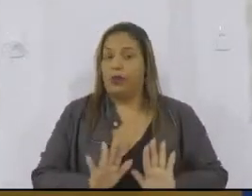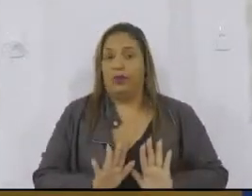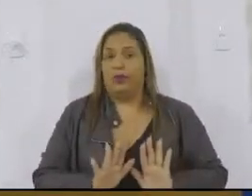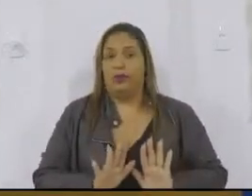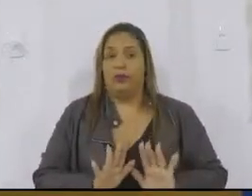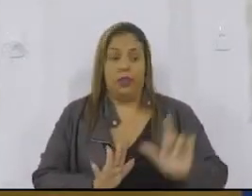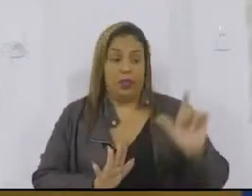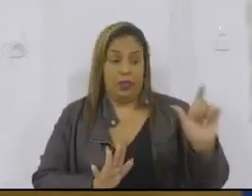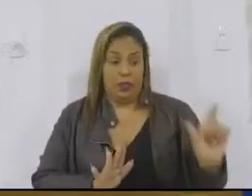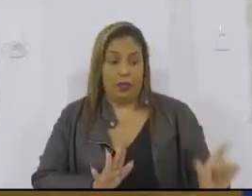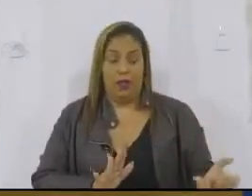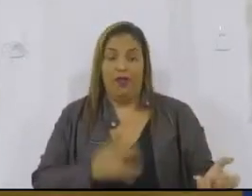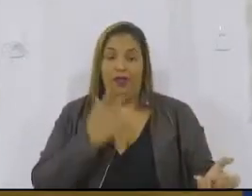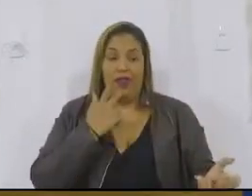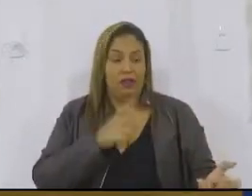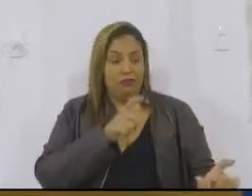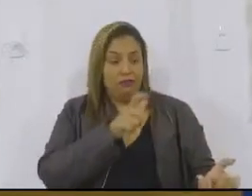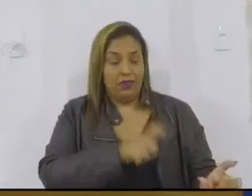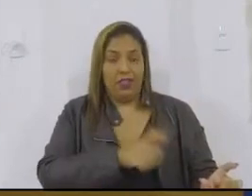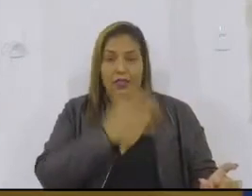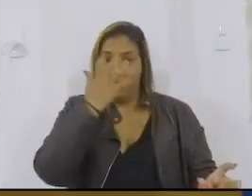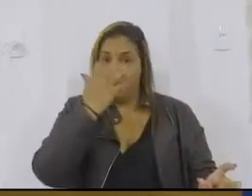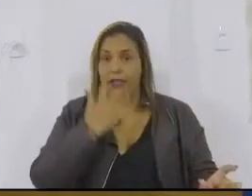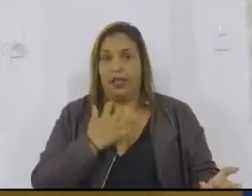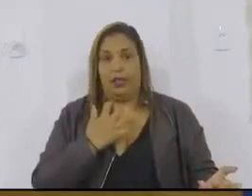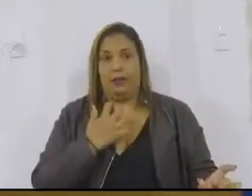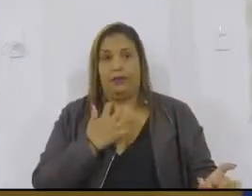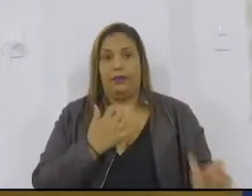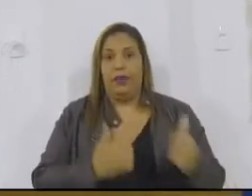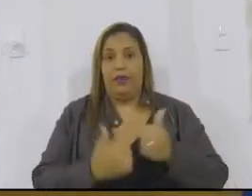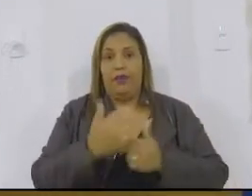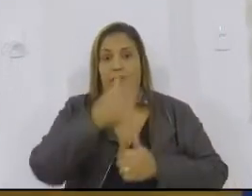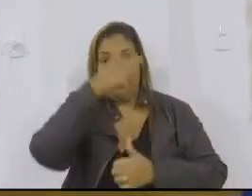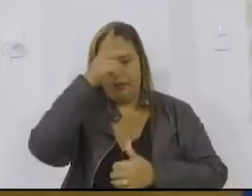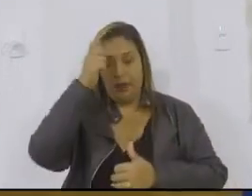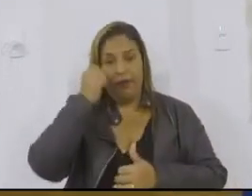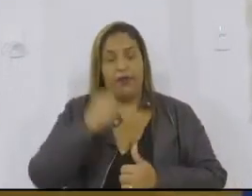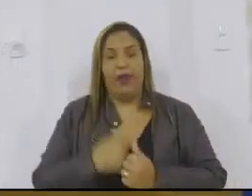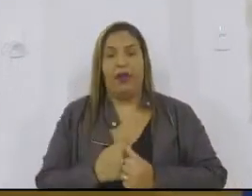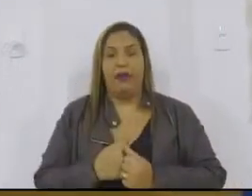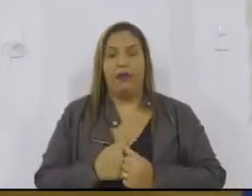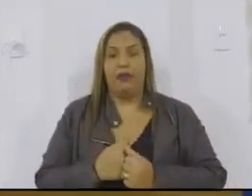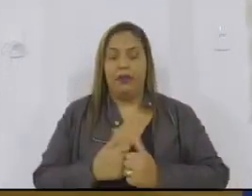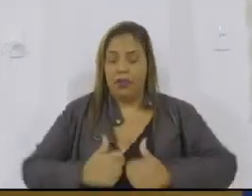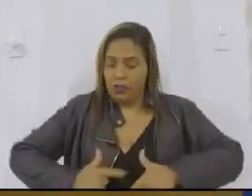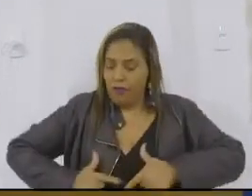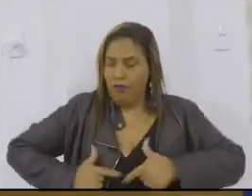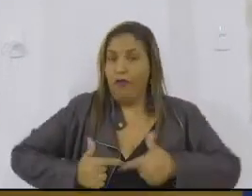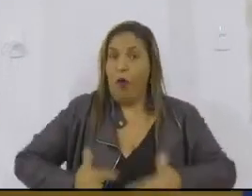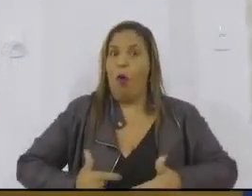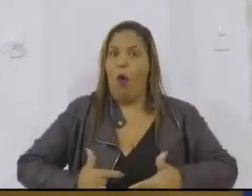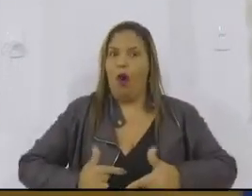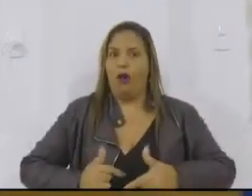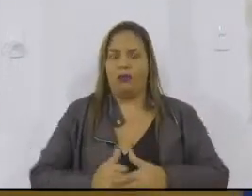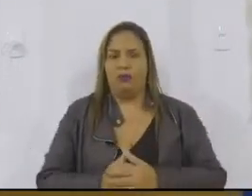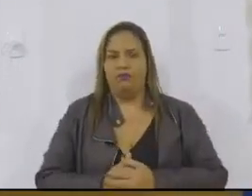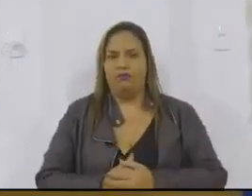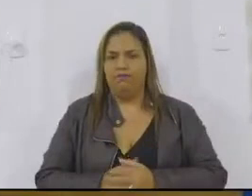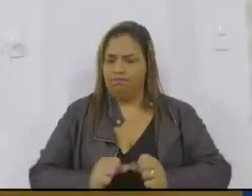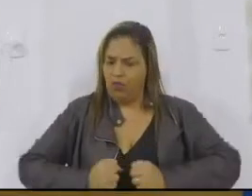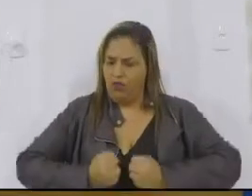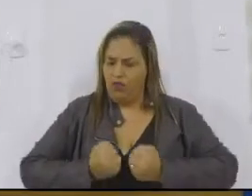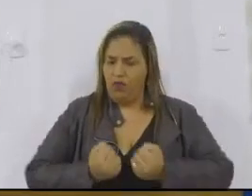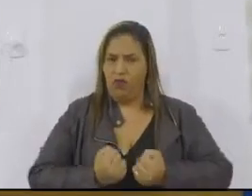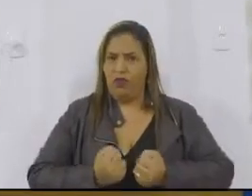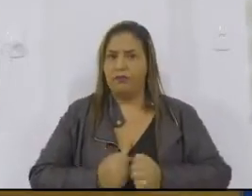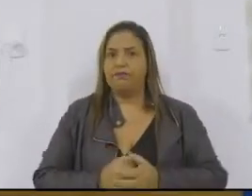que pastor André é sério. Ele está como vice ali, tem dado seu melhor. Às vezes a gente se encontra aí.